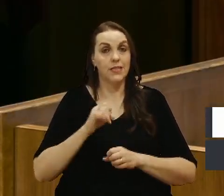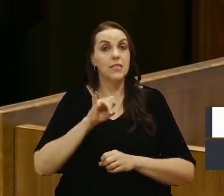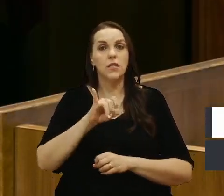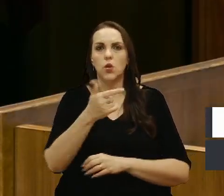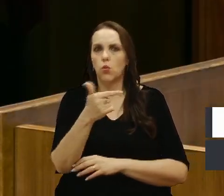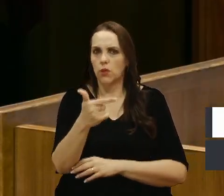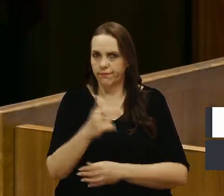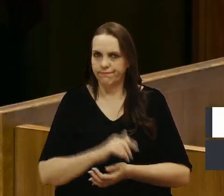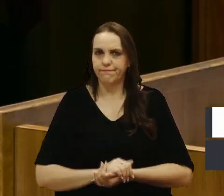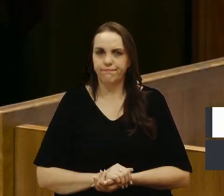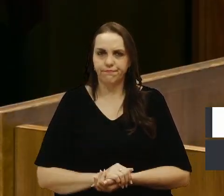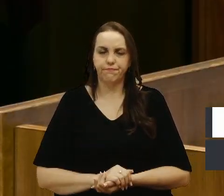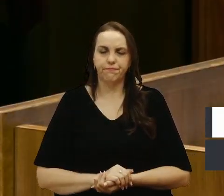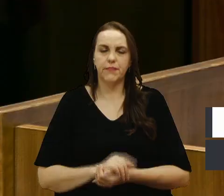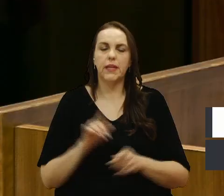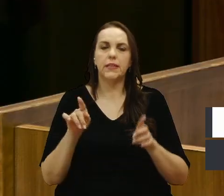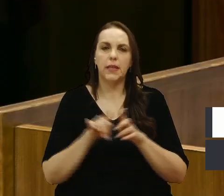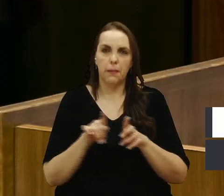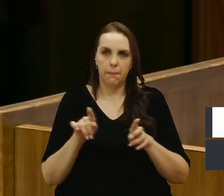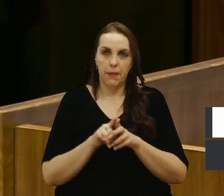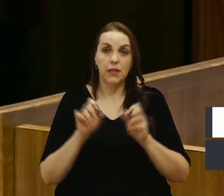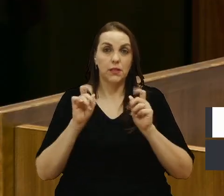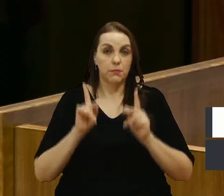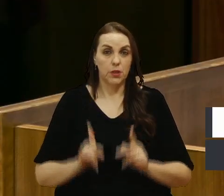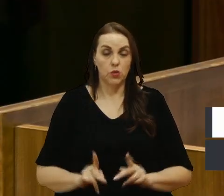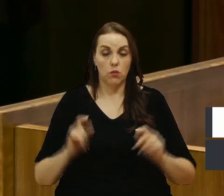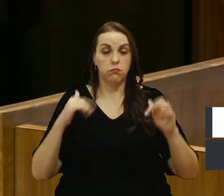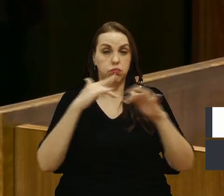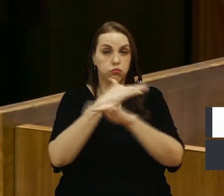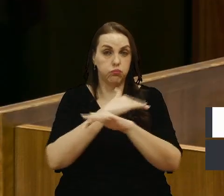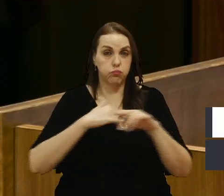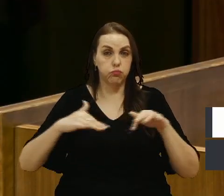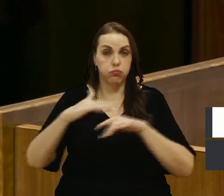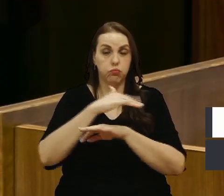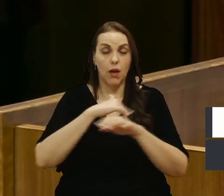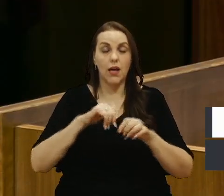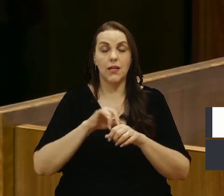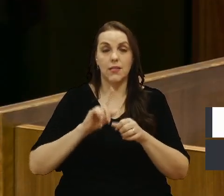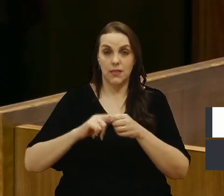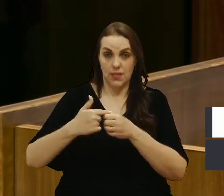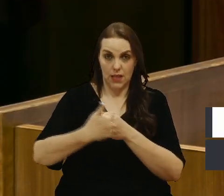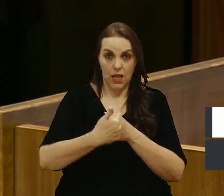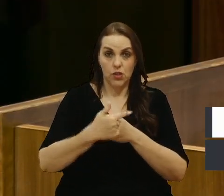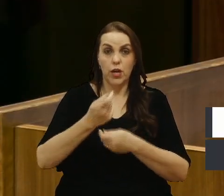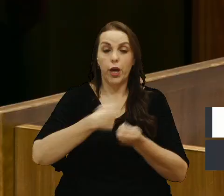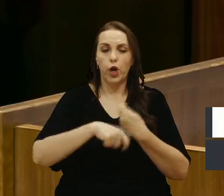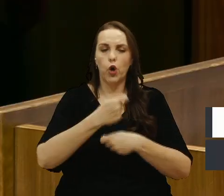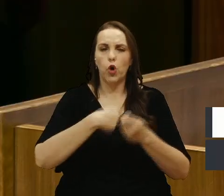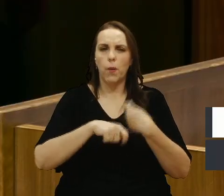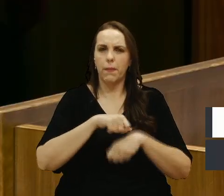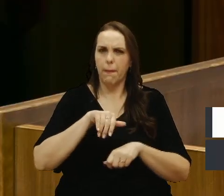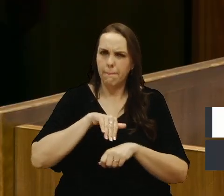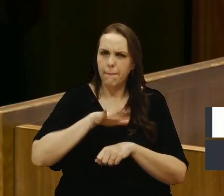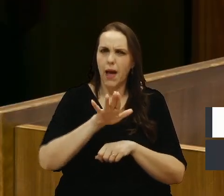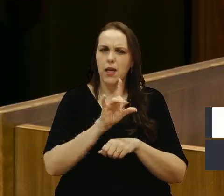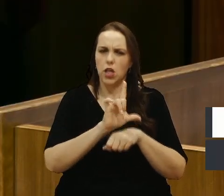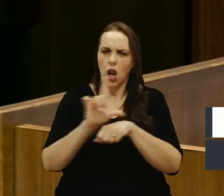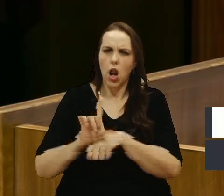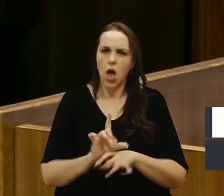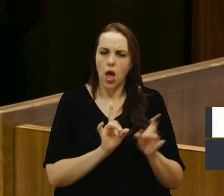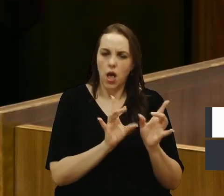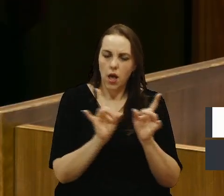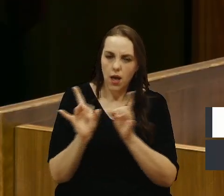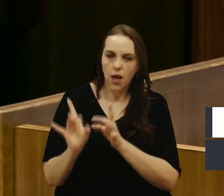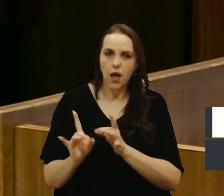Além disso, quando as pessoas circulam mais pela cidade, a economia local gira mais, o comércio vende mais, a renda circula e